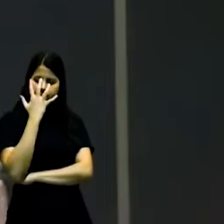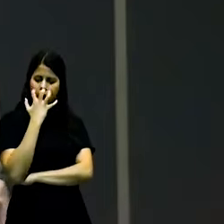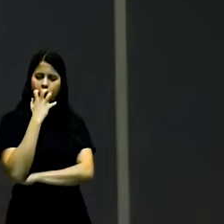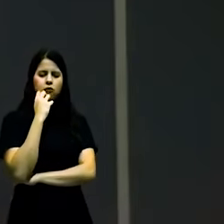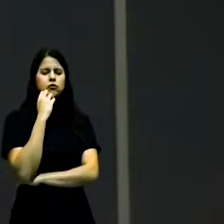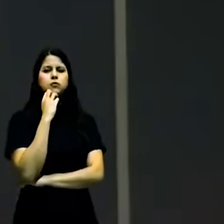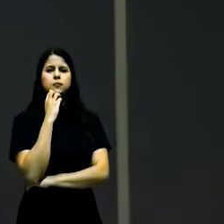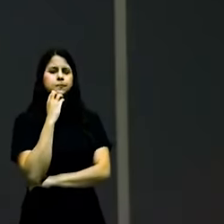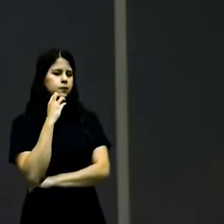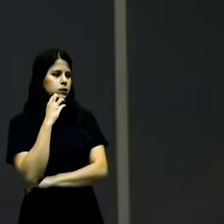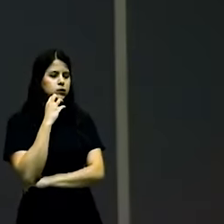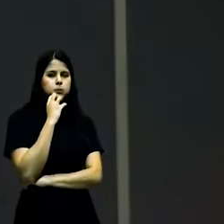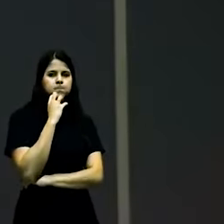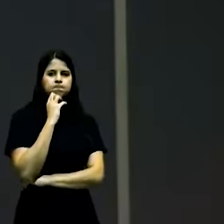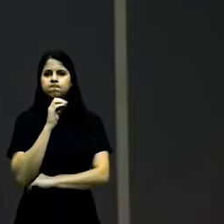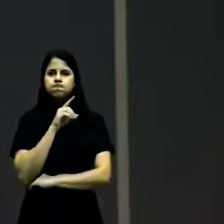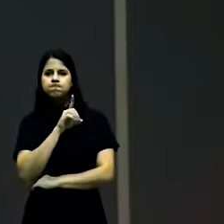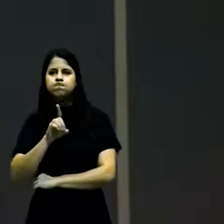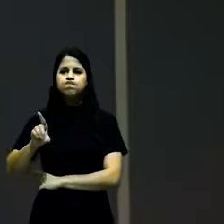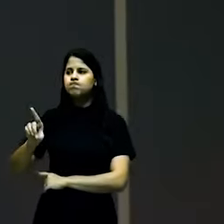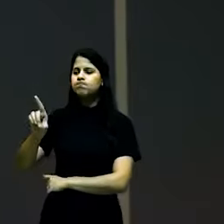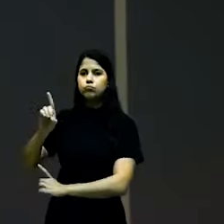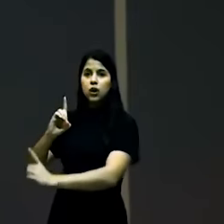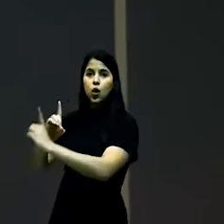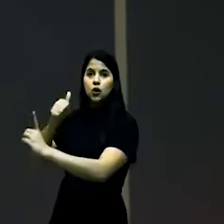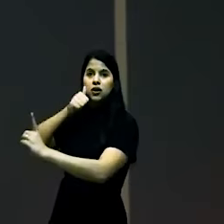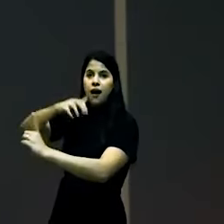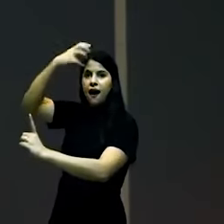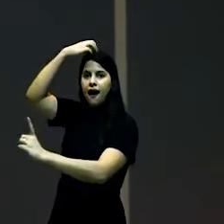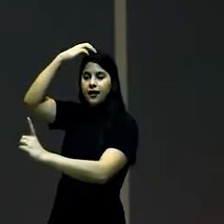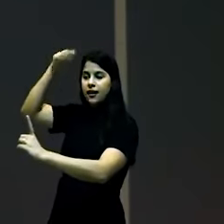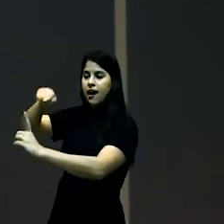depois desse acontecimento, vai dizer para Jezabel o que aconteceu.